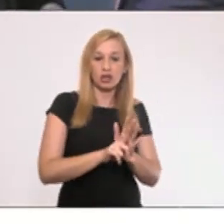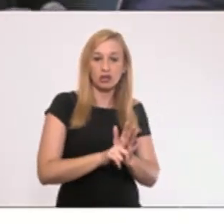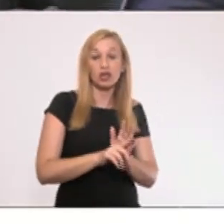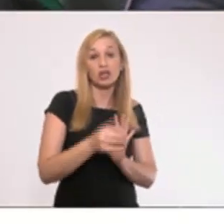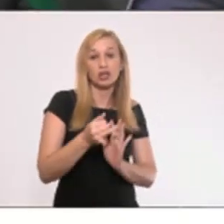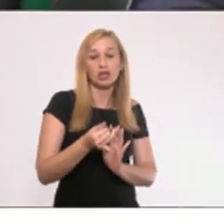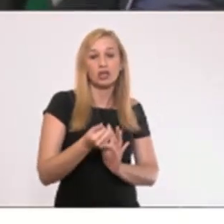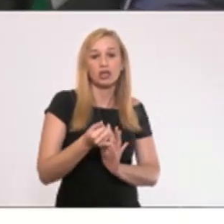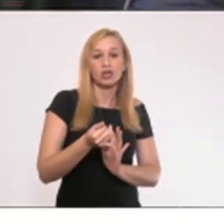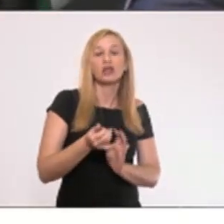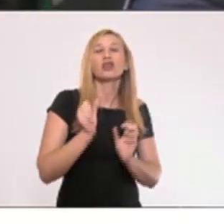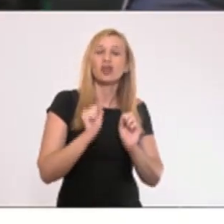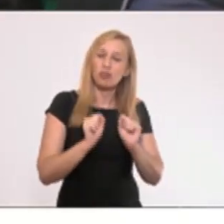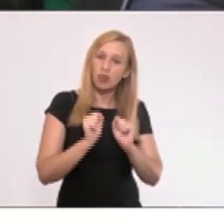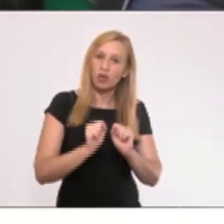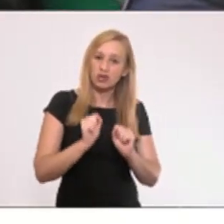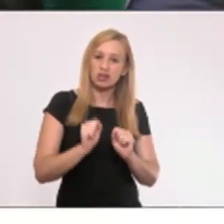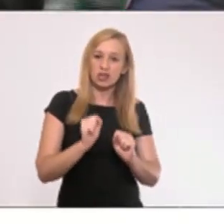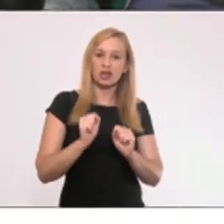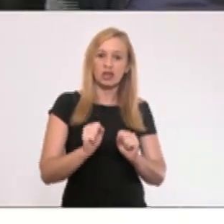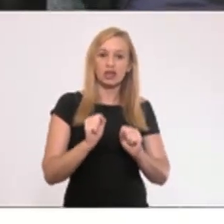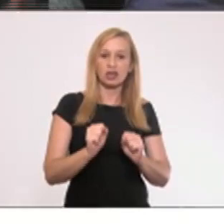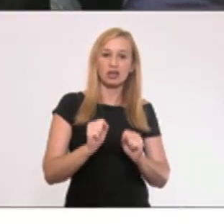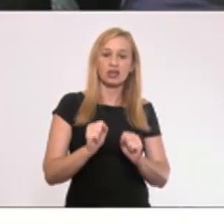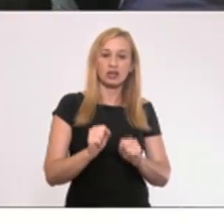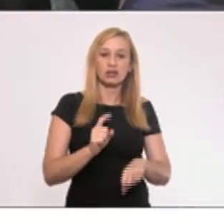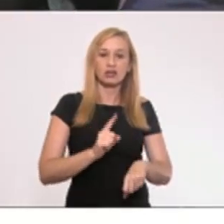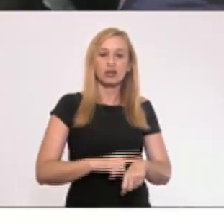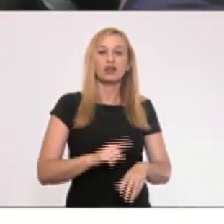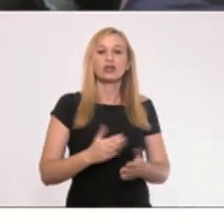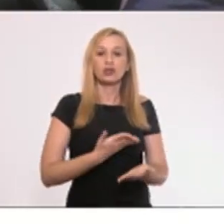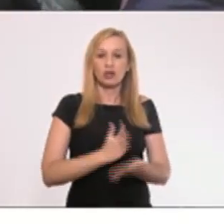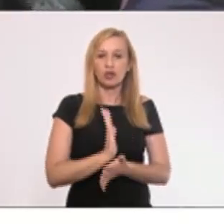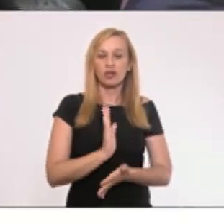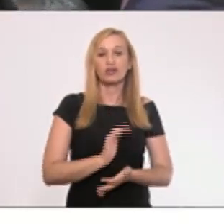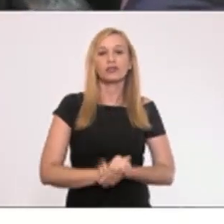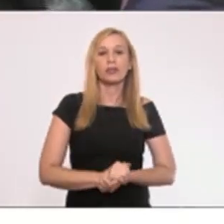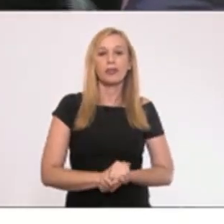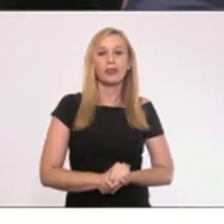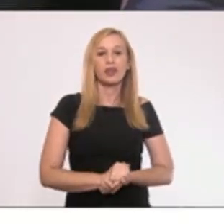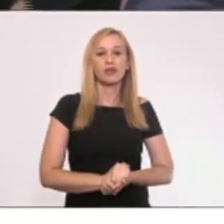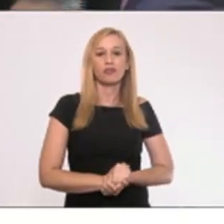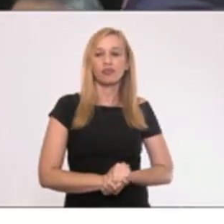projeto de resolução, para que a gente possa entrar no período da ordinária. Senhores que aprovam, ministros, estão aprovados.